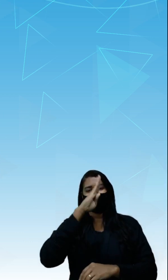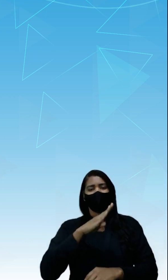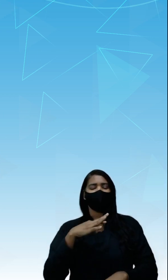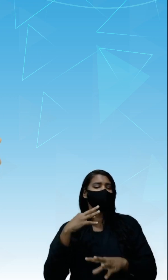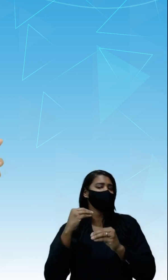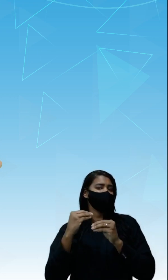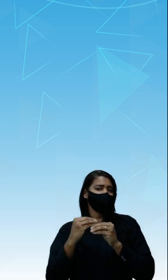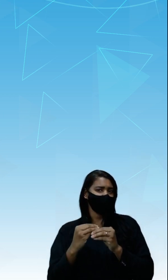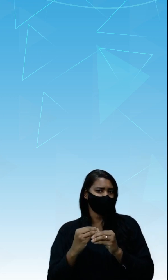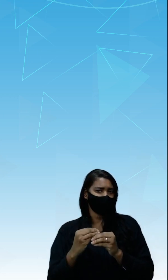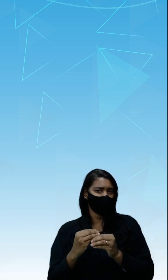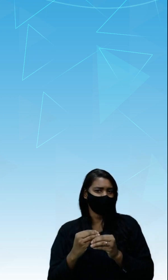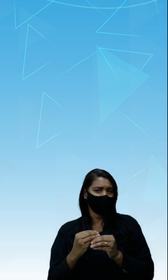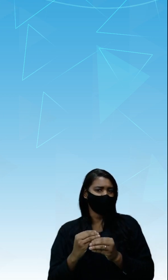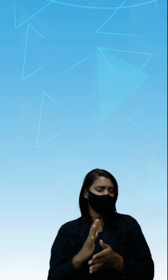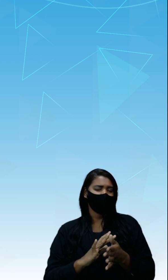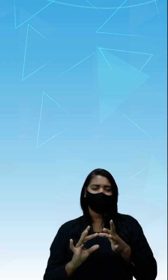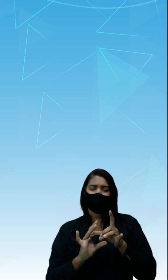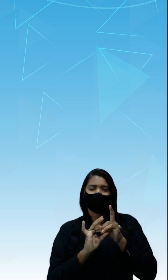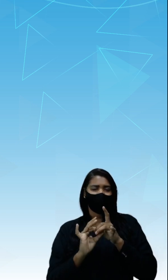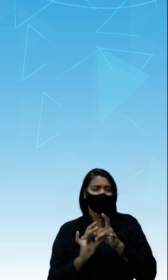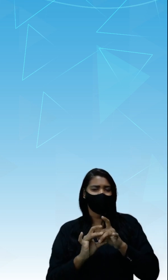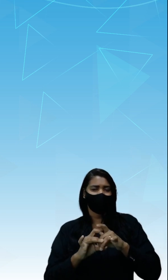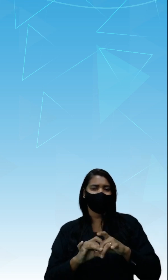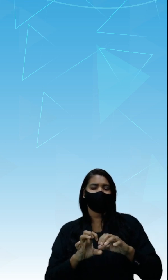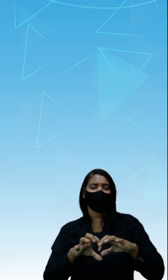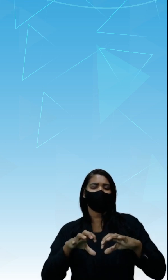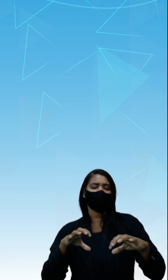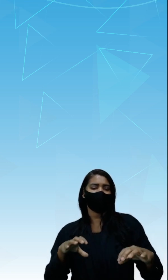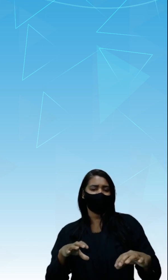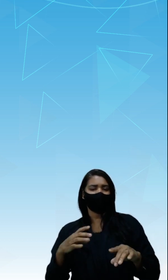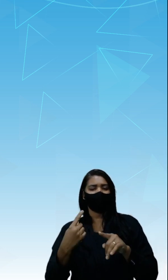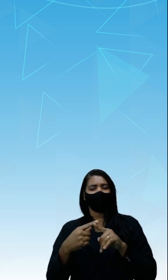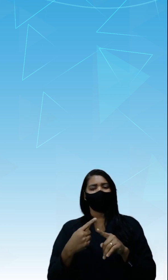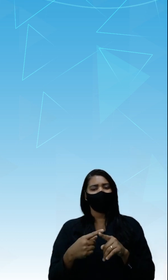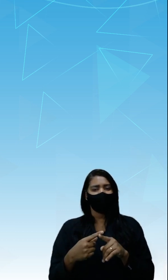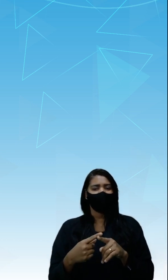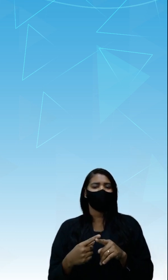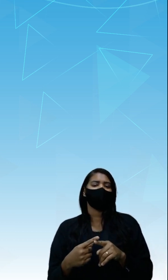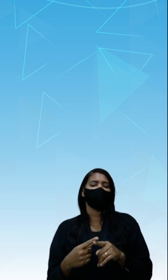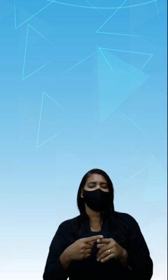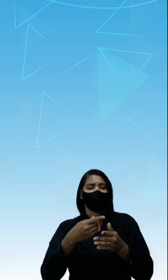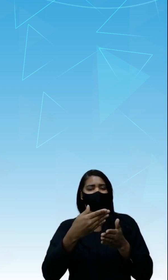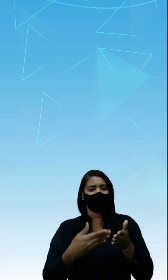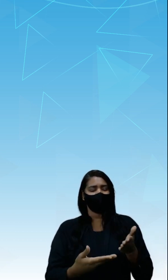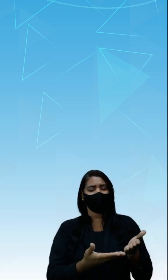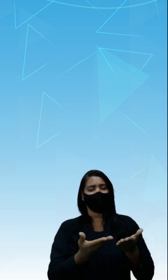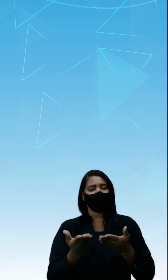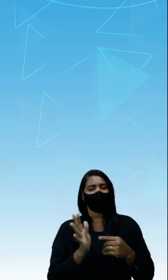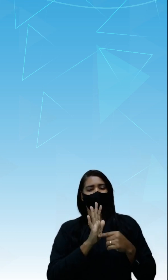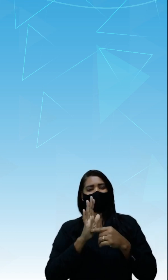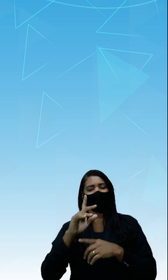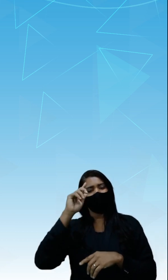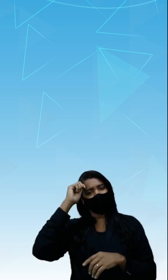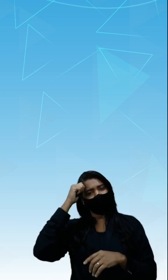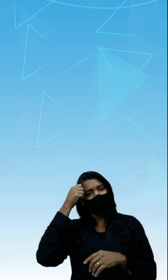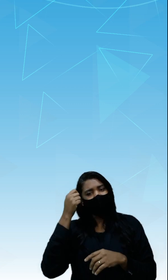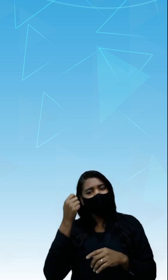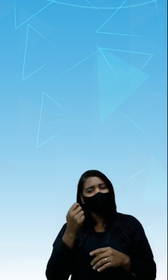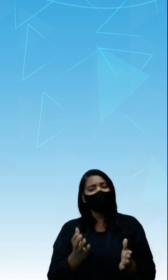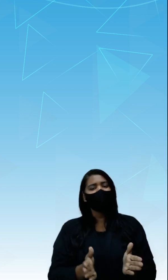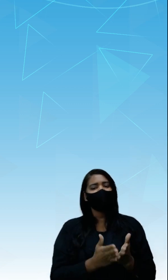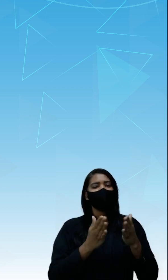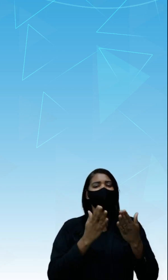sido nada harmônica. Por quê? Especialmente a relação do papel de vantagem dos negros brasileiros